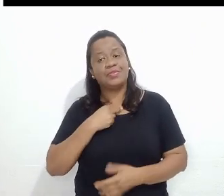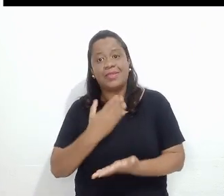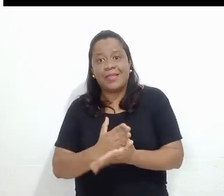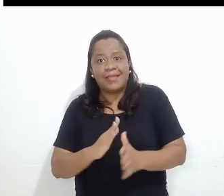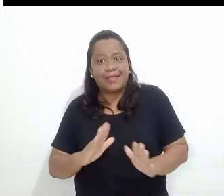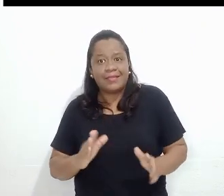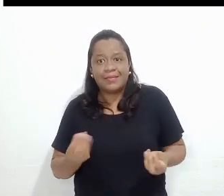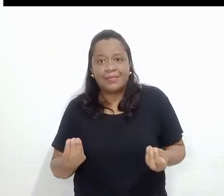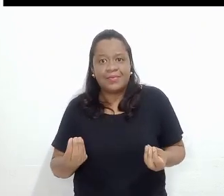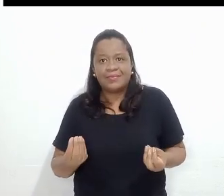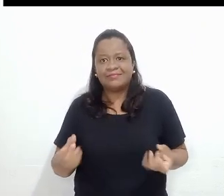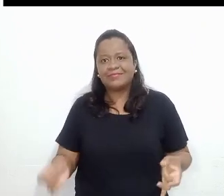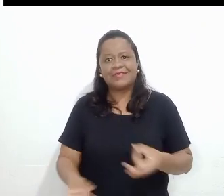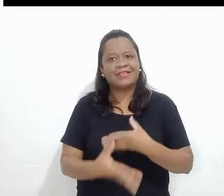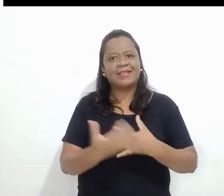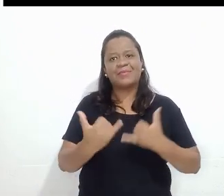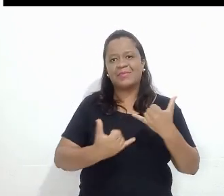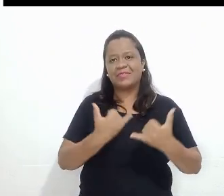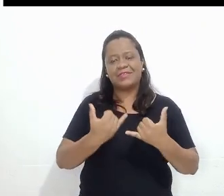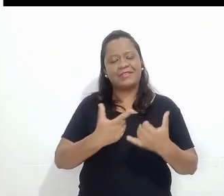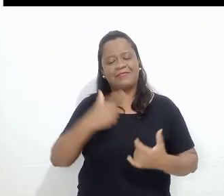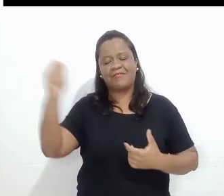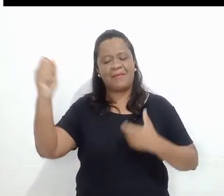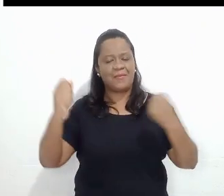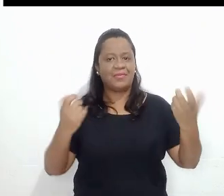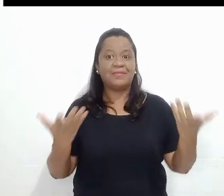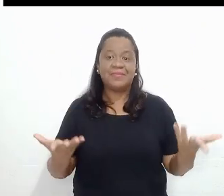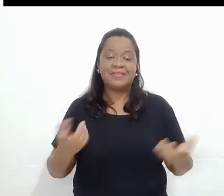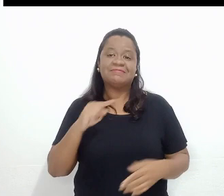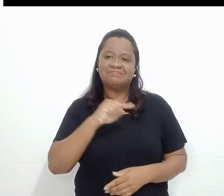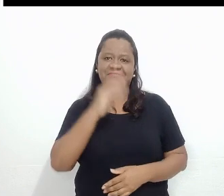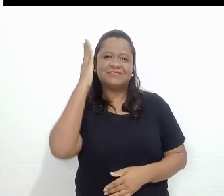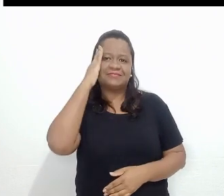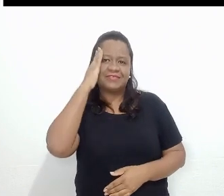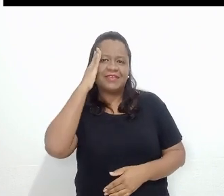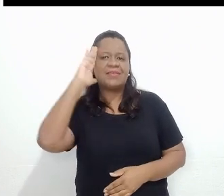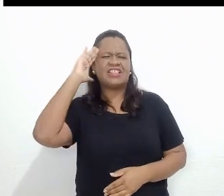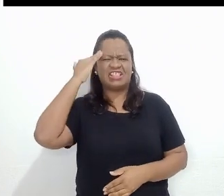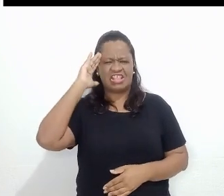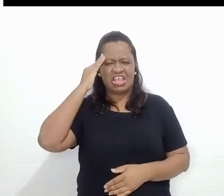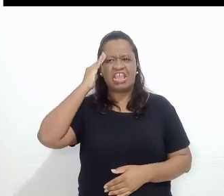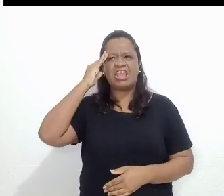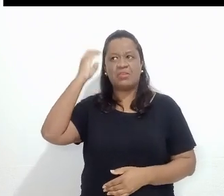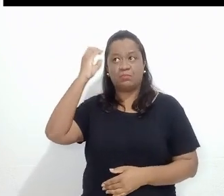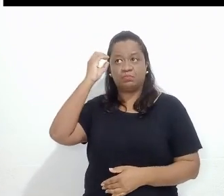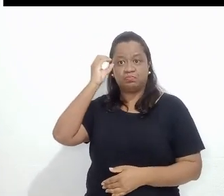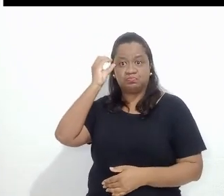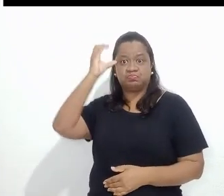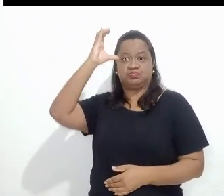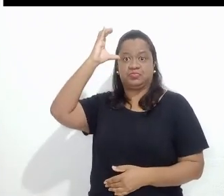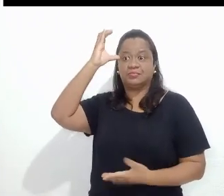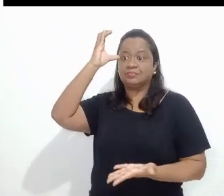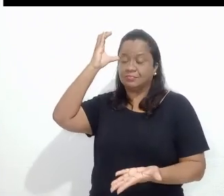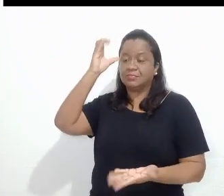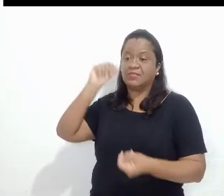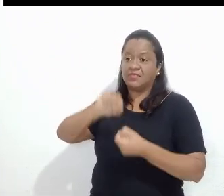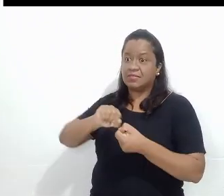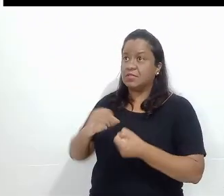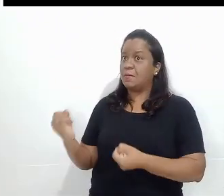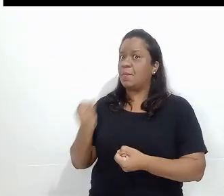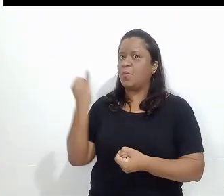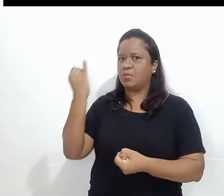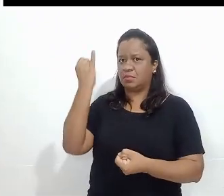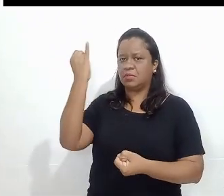casa. Então, assim, são caras que você realmente confia, que entendem aquilo que eles estão fazendo e a importância desse trabalho que eles estão